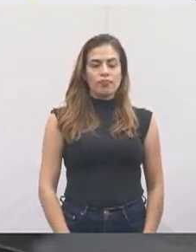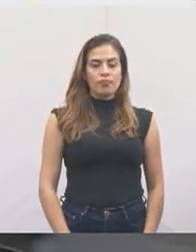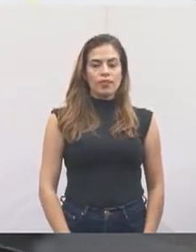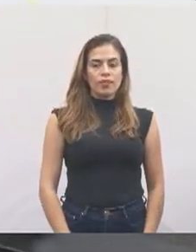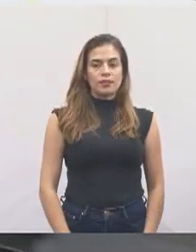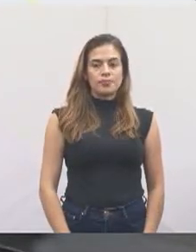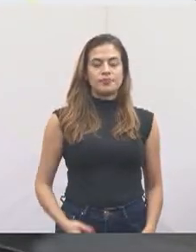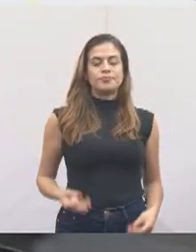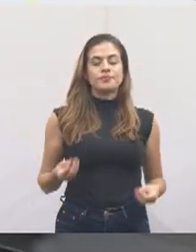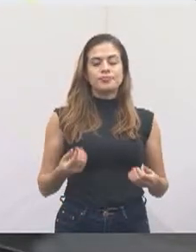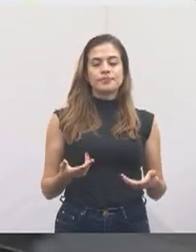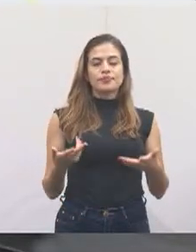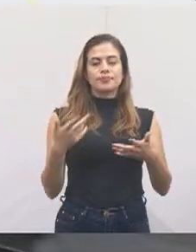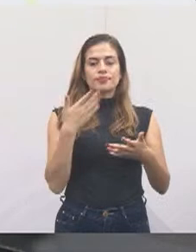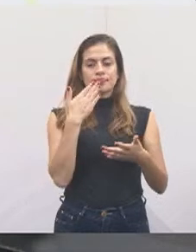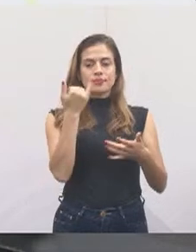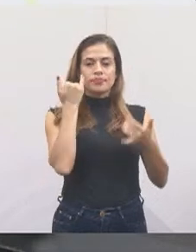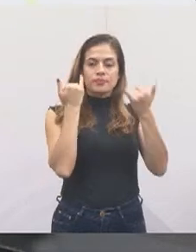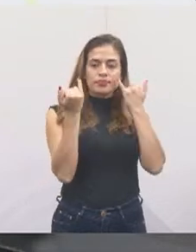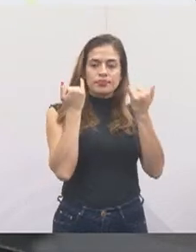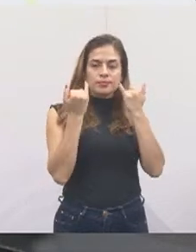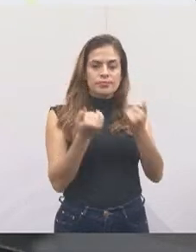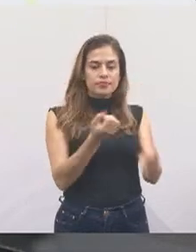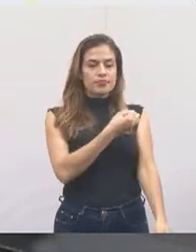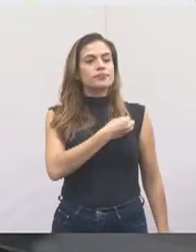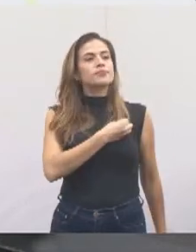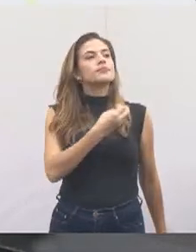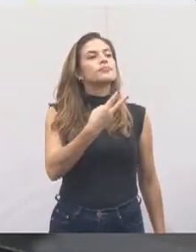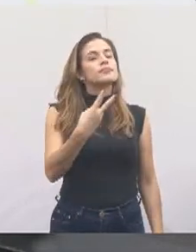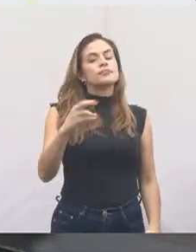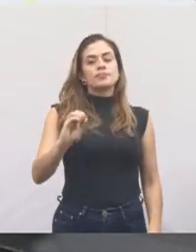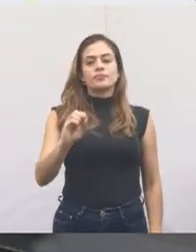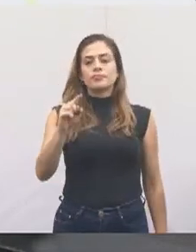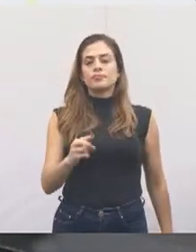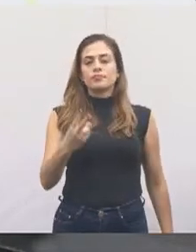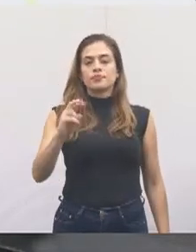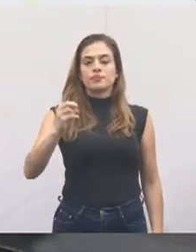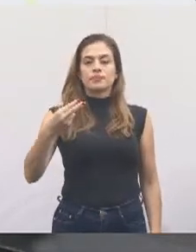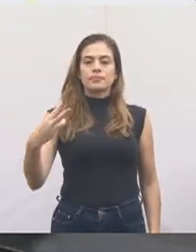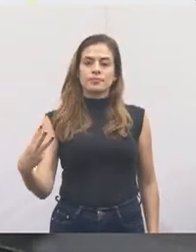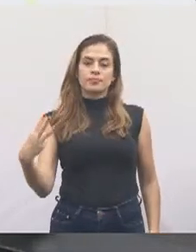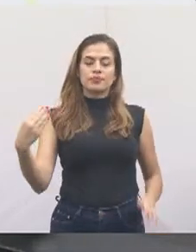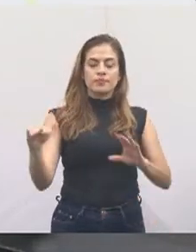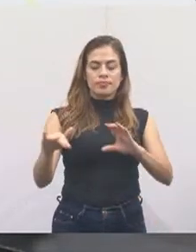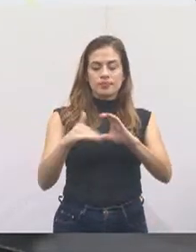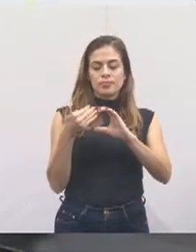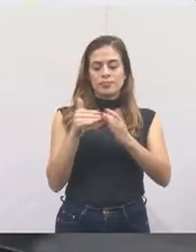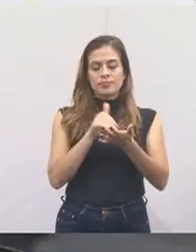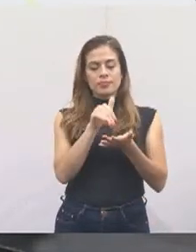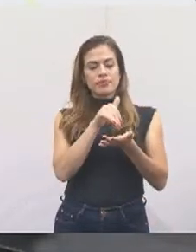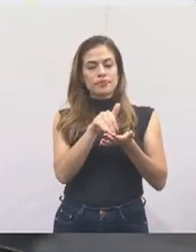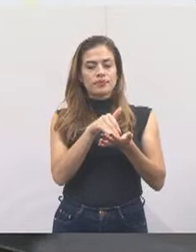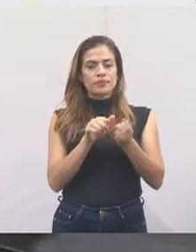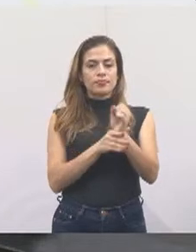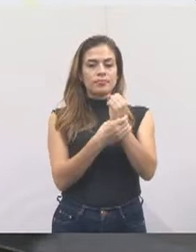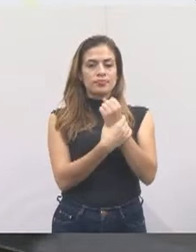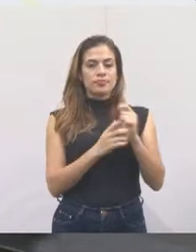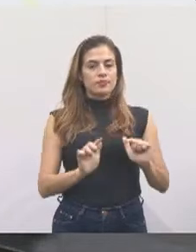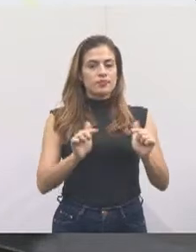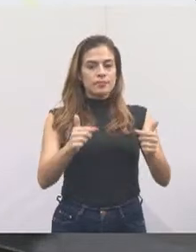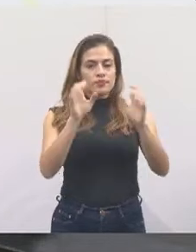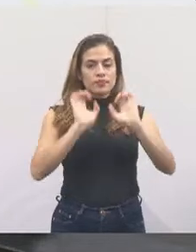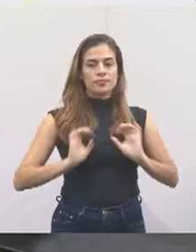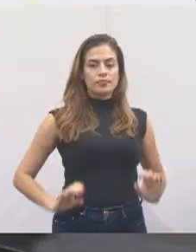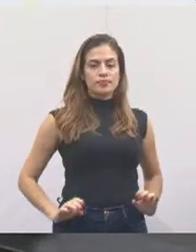resposta entes de pedidos de informações 220 2023 encaminhado a Essa secretaria de segurança e defesa do